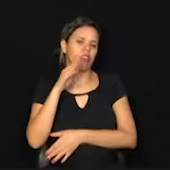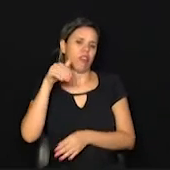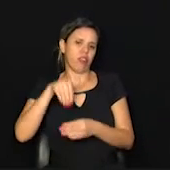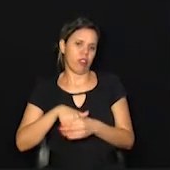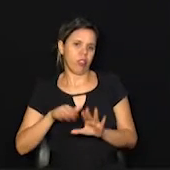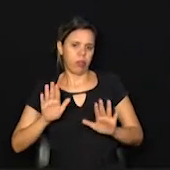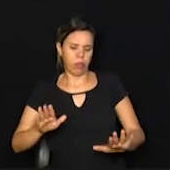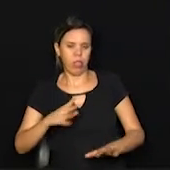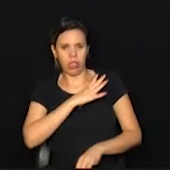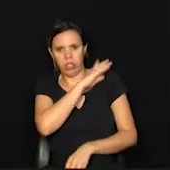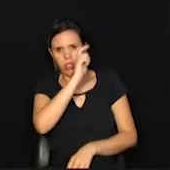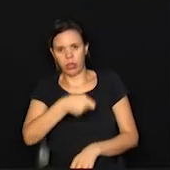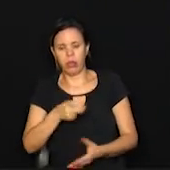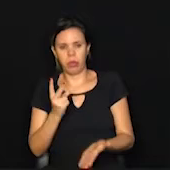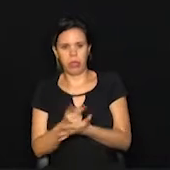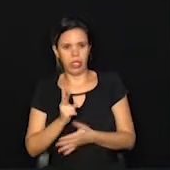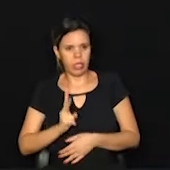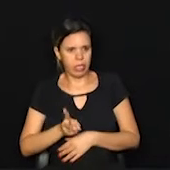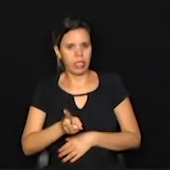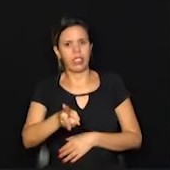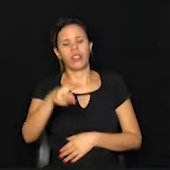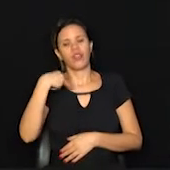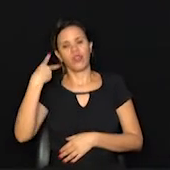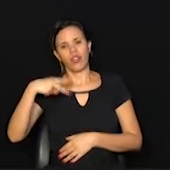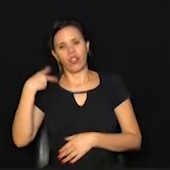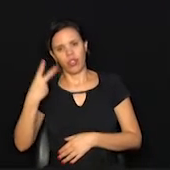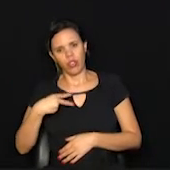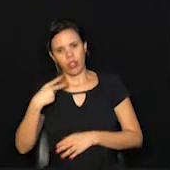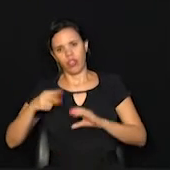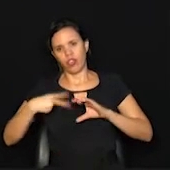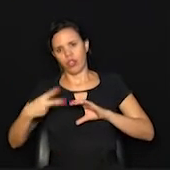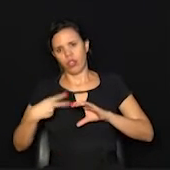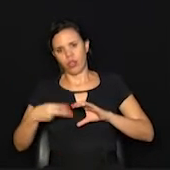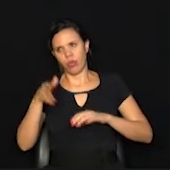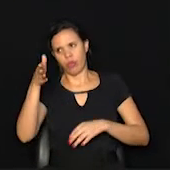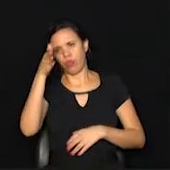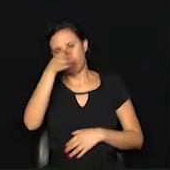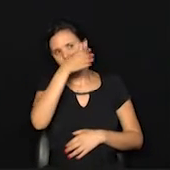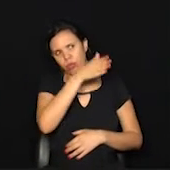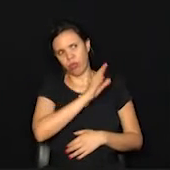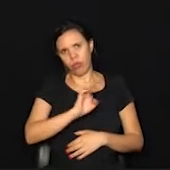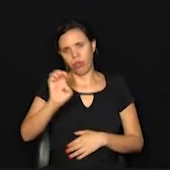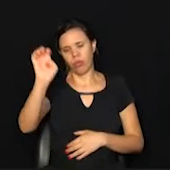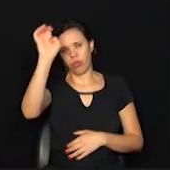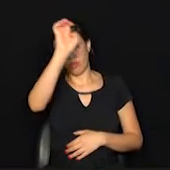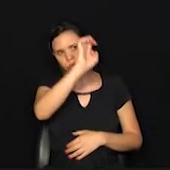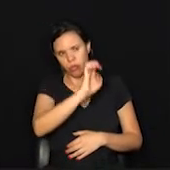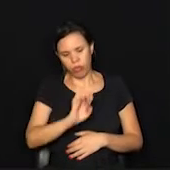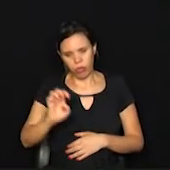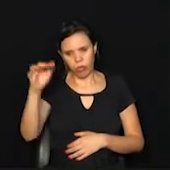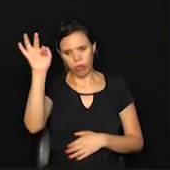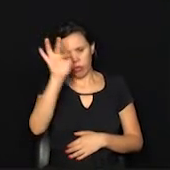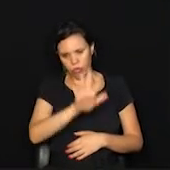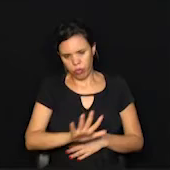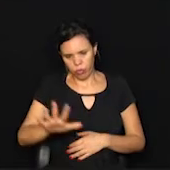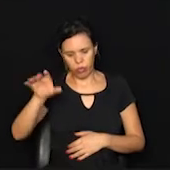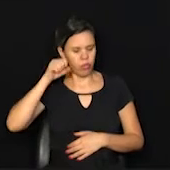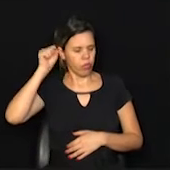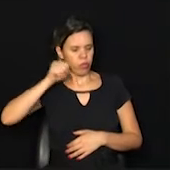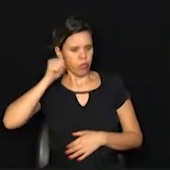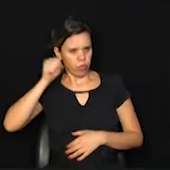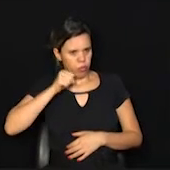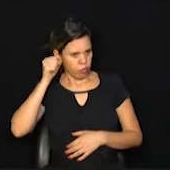a ditadura Manteve a eleição de vereadores em câmaras municipais de deputados estaduais Deputados Federais e senadores